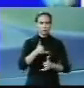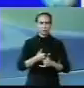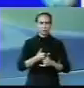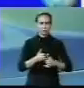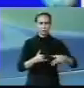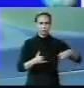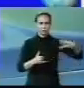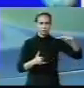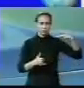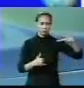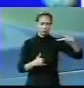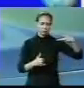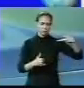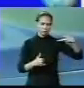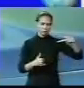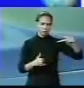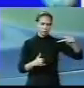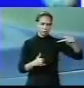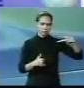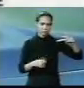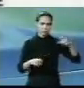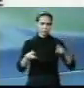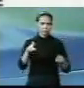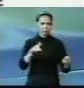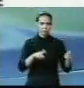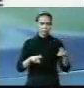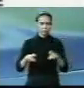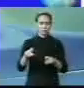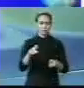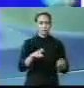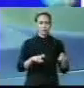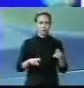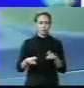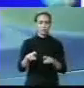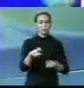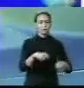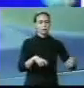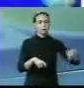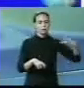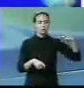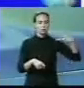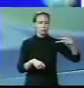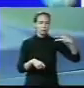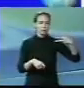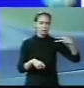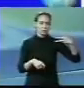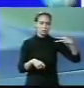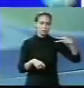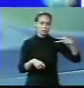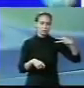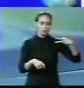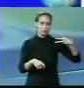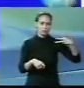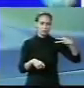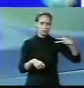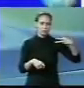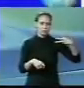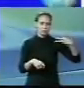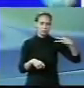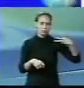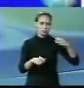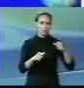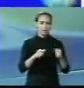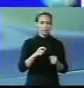novamente. Ó. O computador faz uma requisição. Como assim ele faz uma